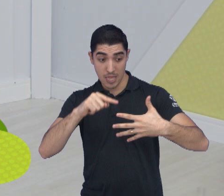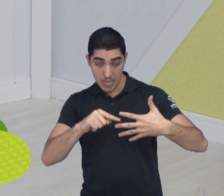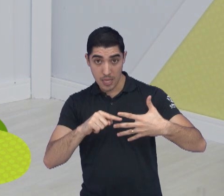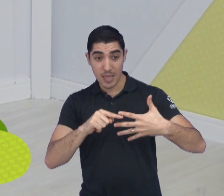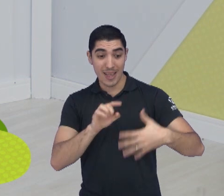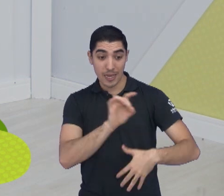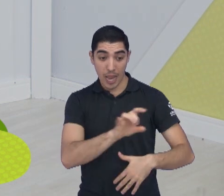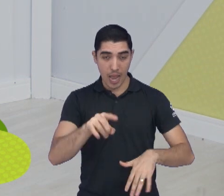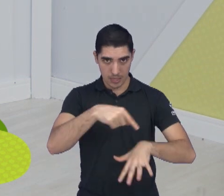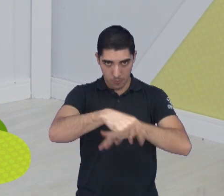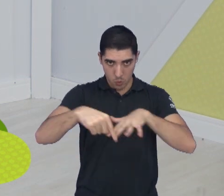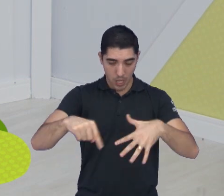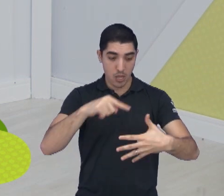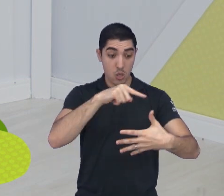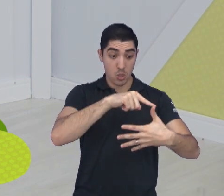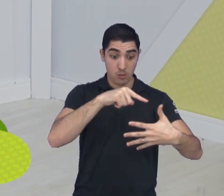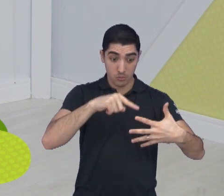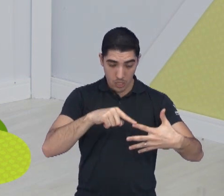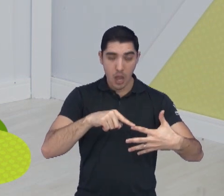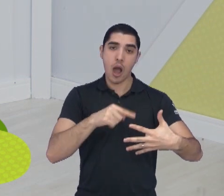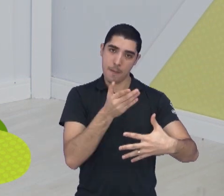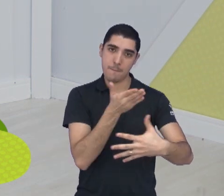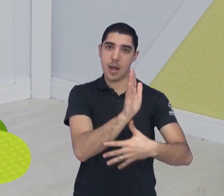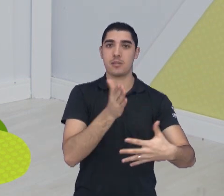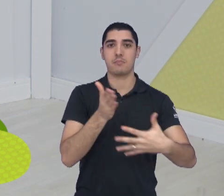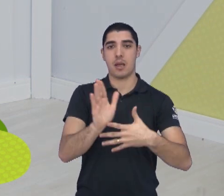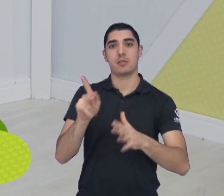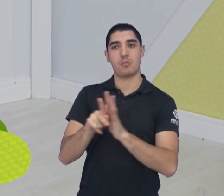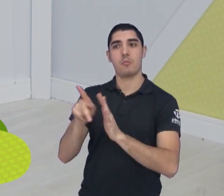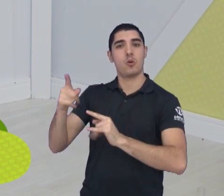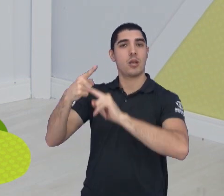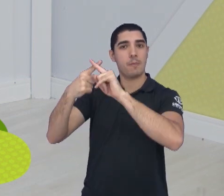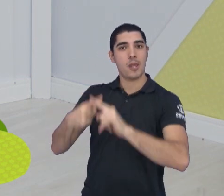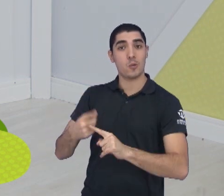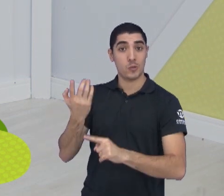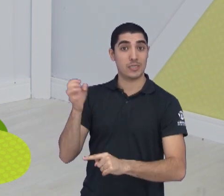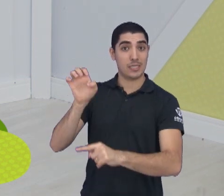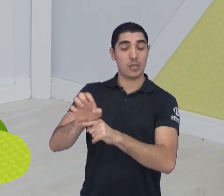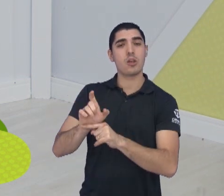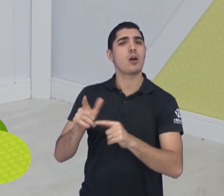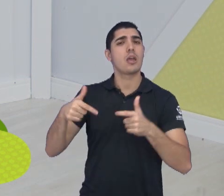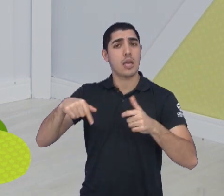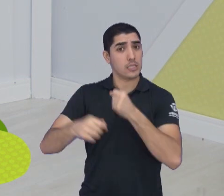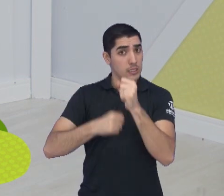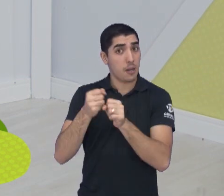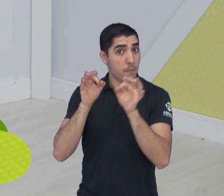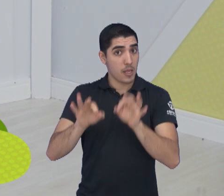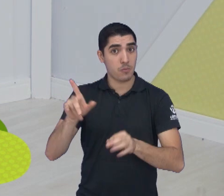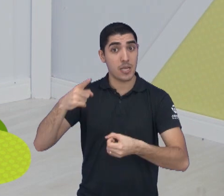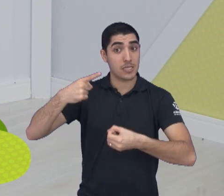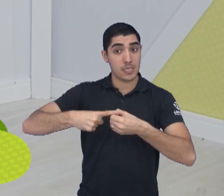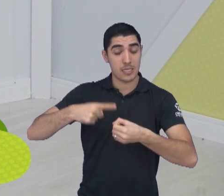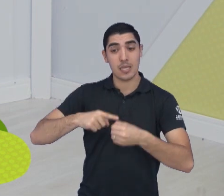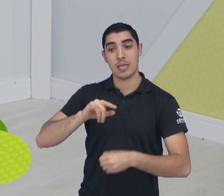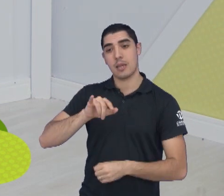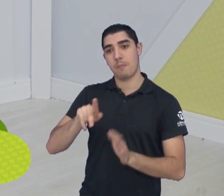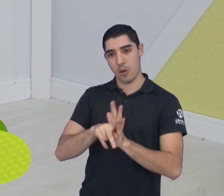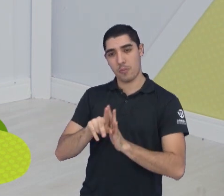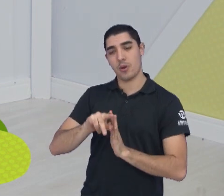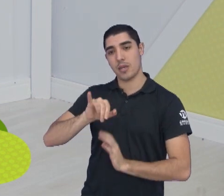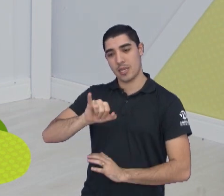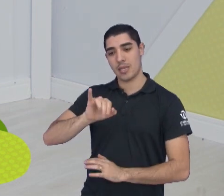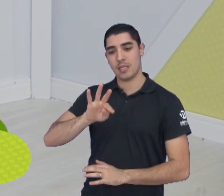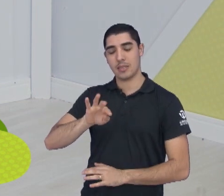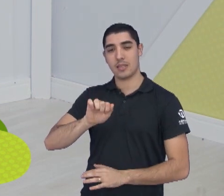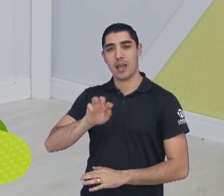cada modalidade se classificam para a fase estadual, que neste ano acontecerá em Itatiba,